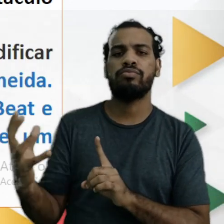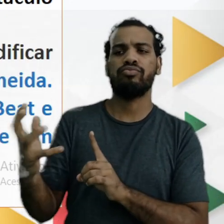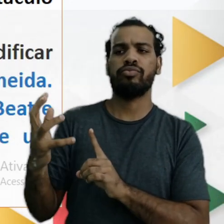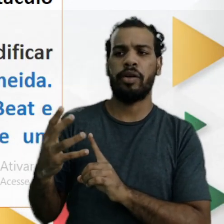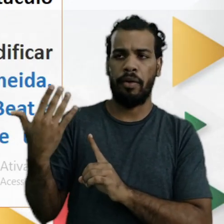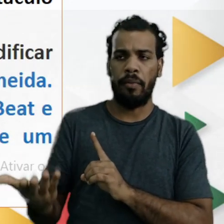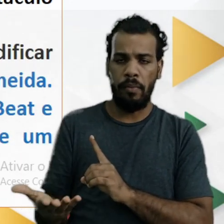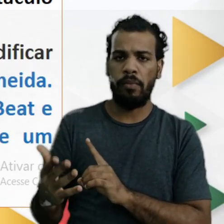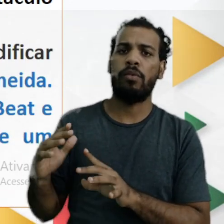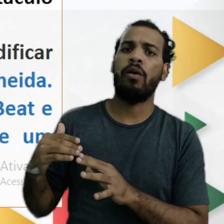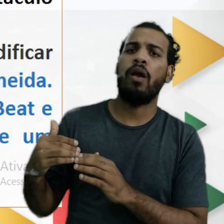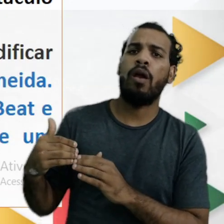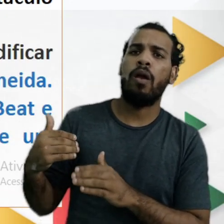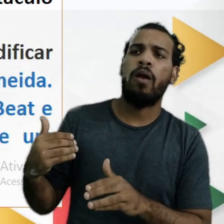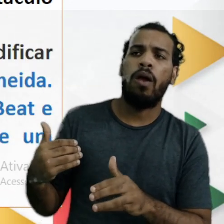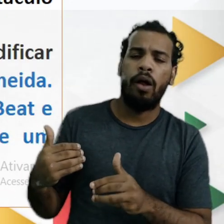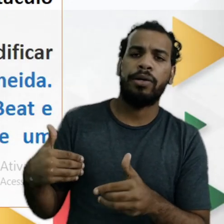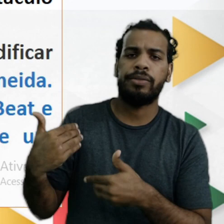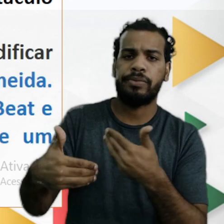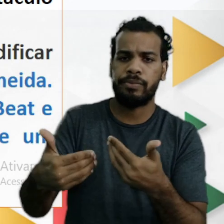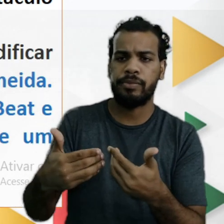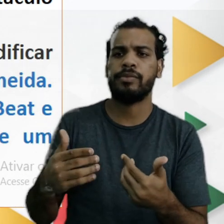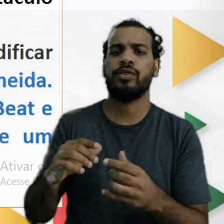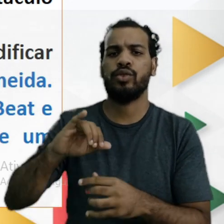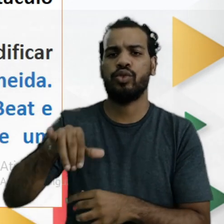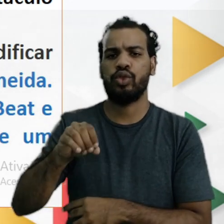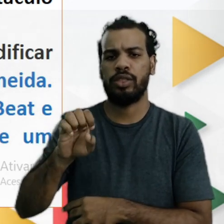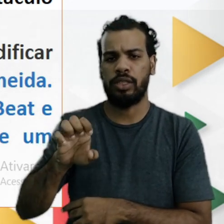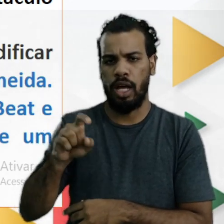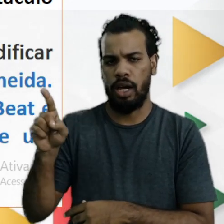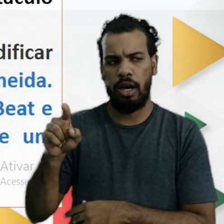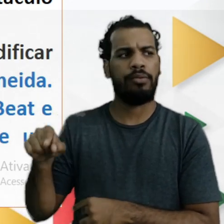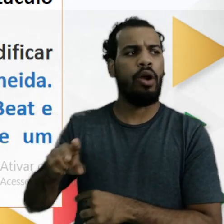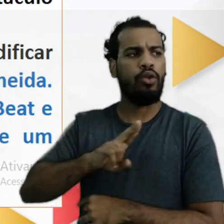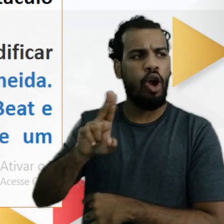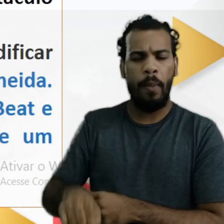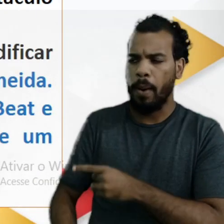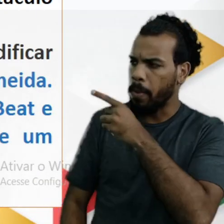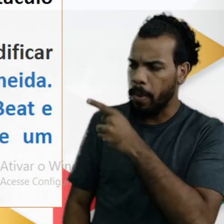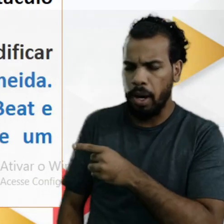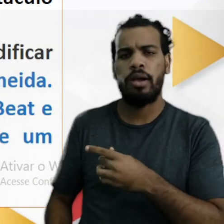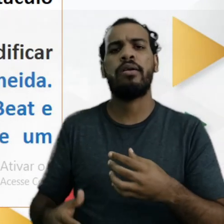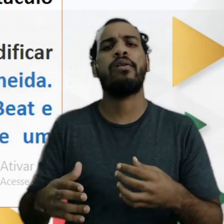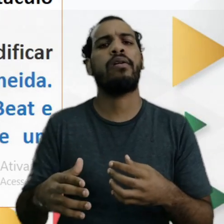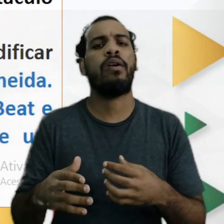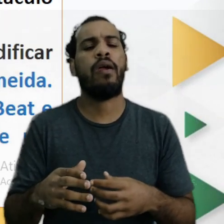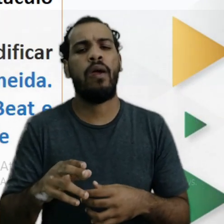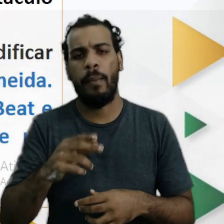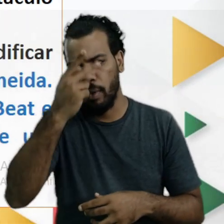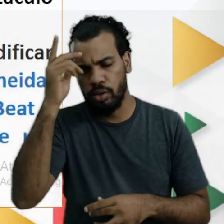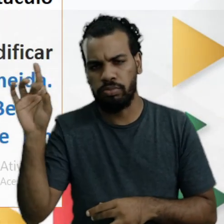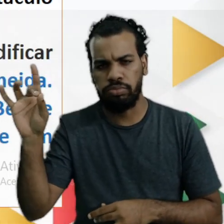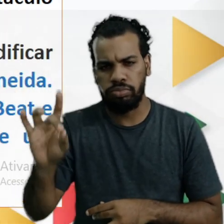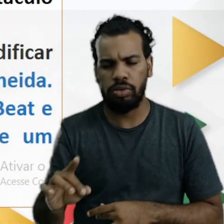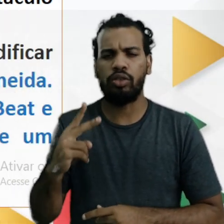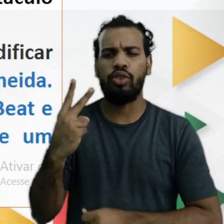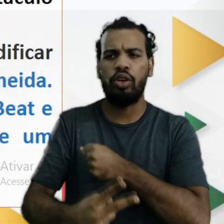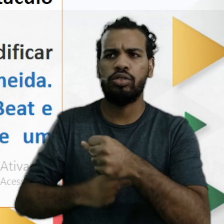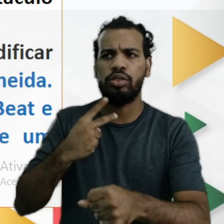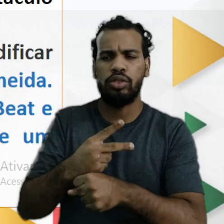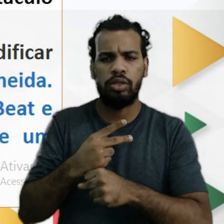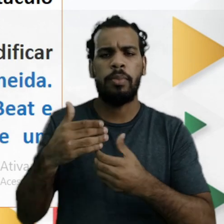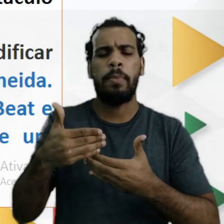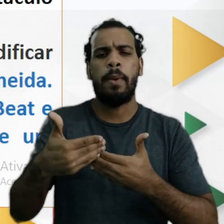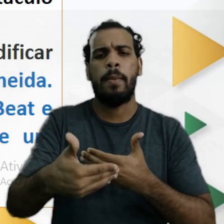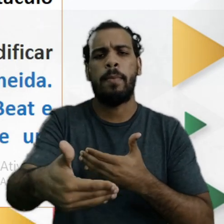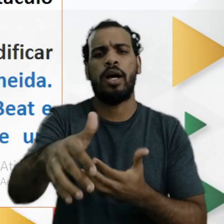Na formação, Alberoni, José Paz de Lira, Cleiton Barros e Emerson Calado. Por 2 anos, o espetáculo percorreu o interior